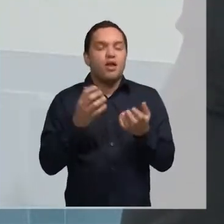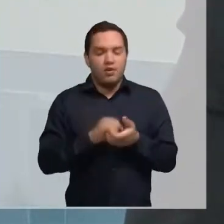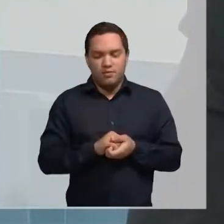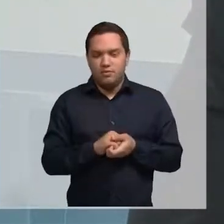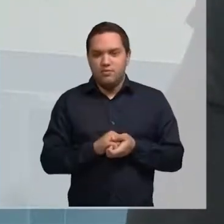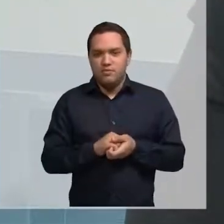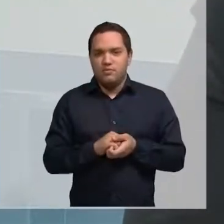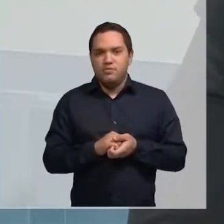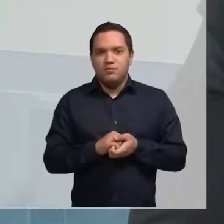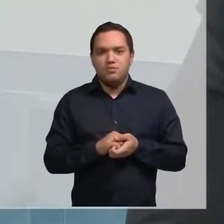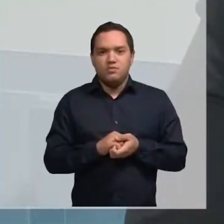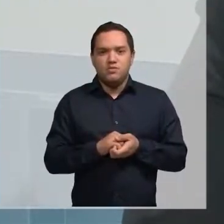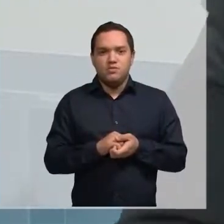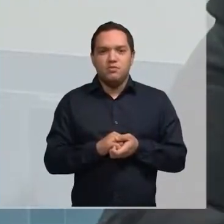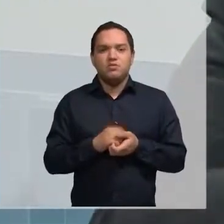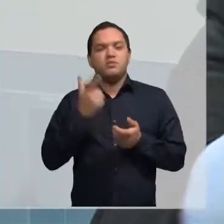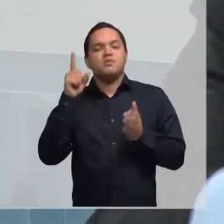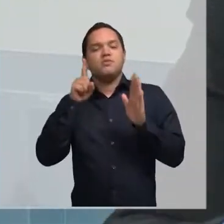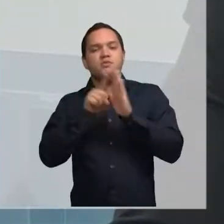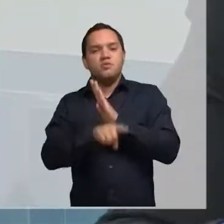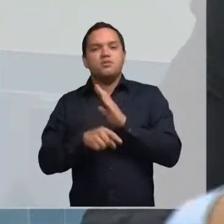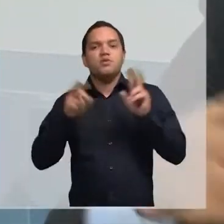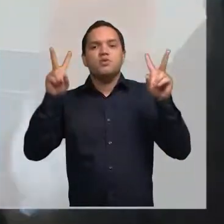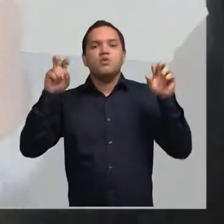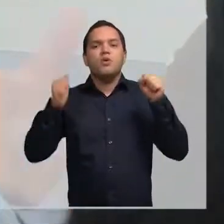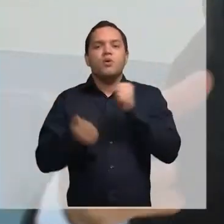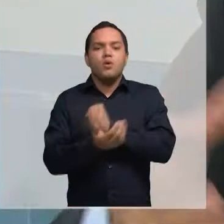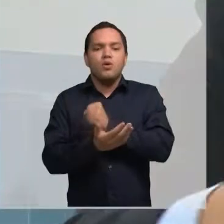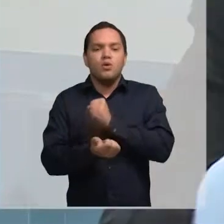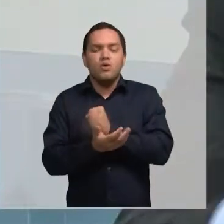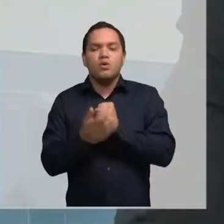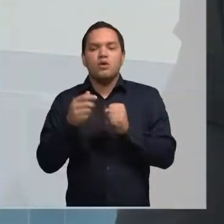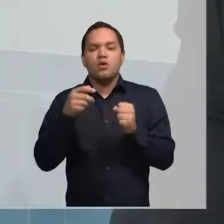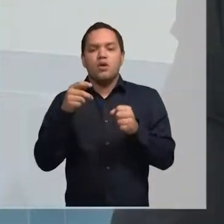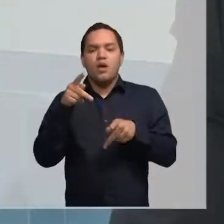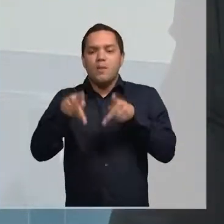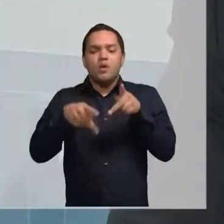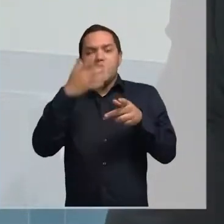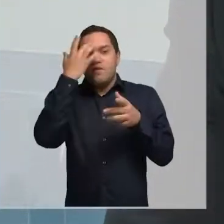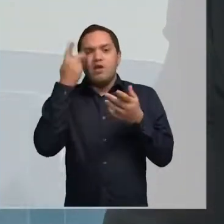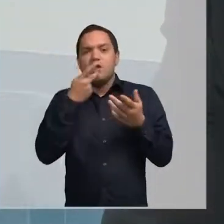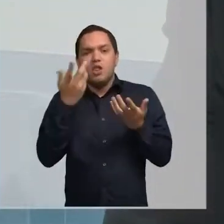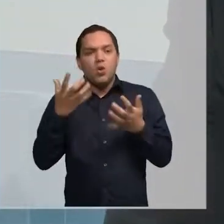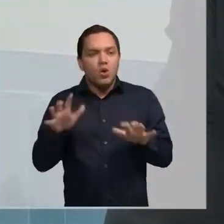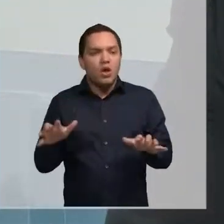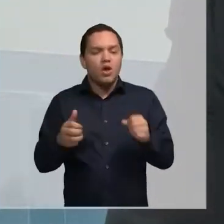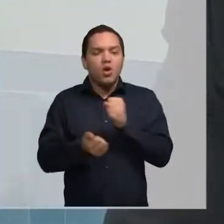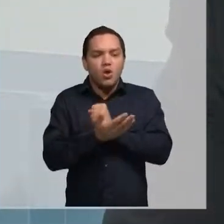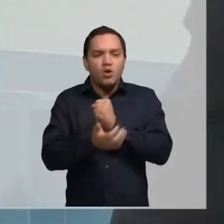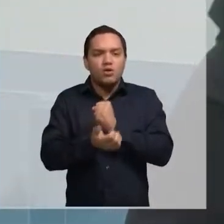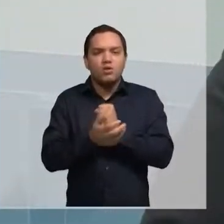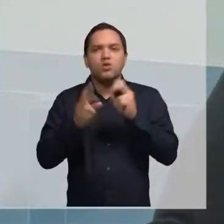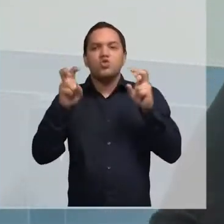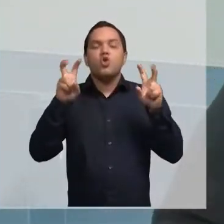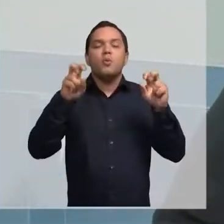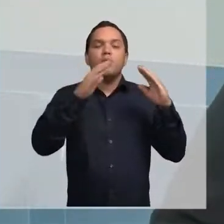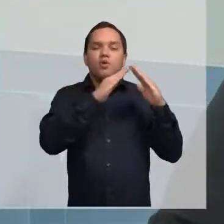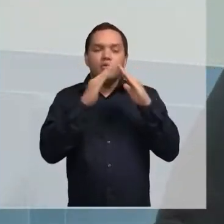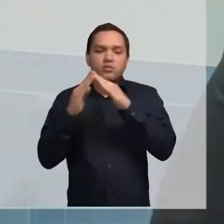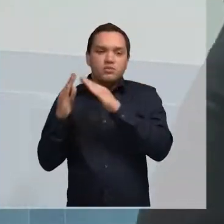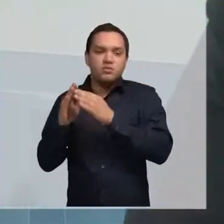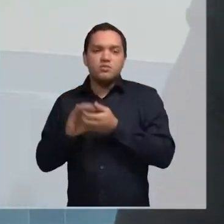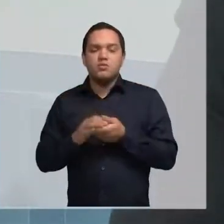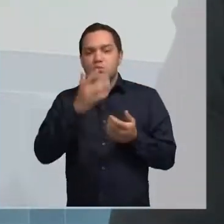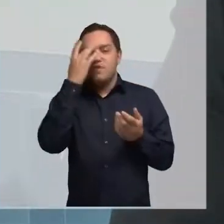a outra pergunta, candidato, sobre corrupção, o nosso povo disse que não quer corrupção. Candidato, sobre habitação, o nosso povo disse que não